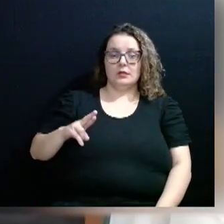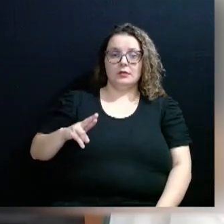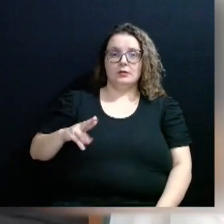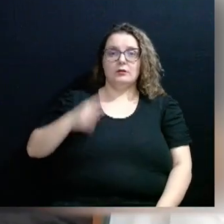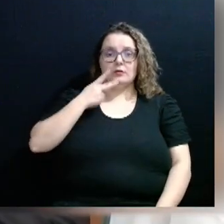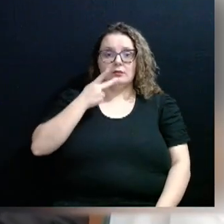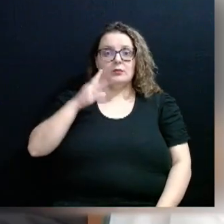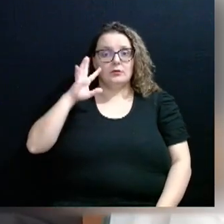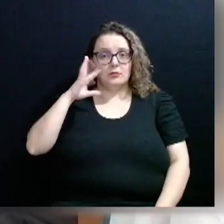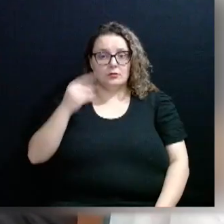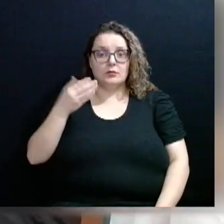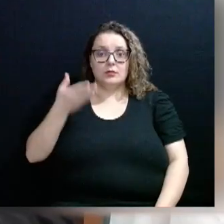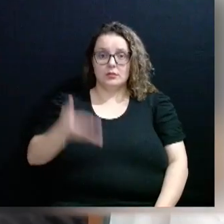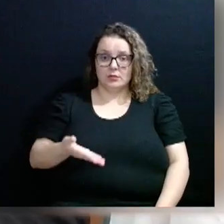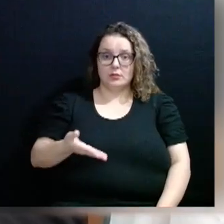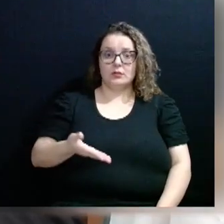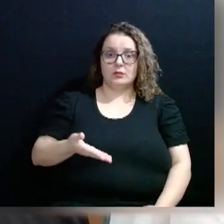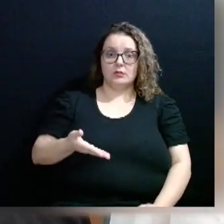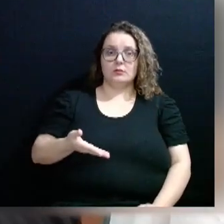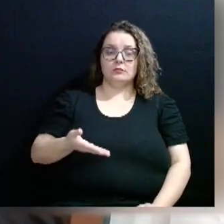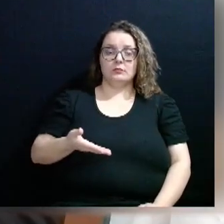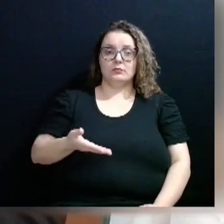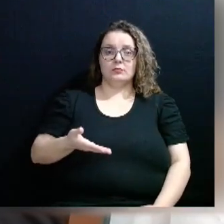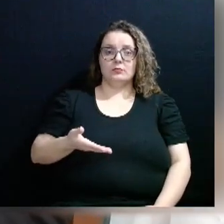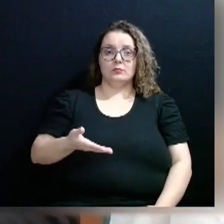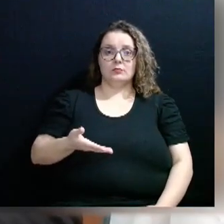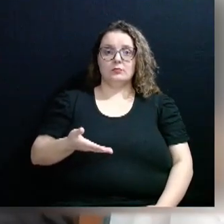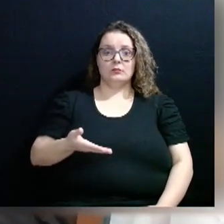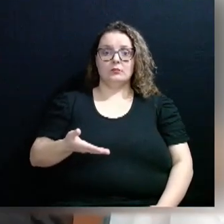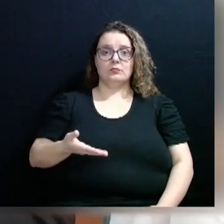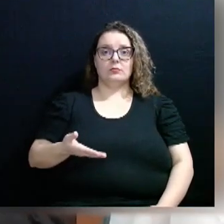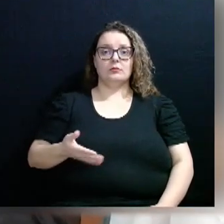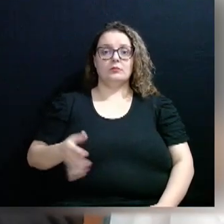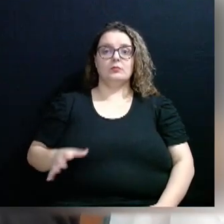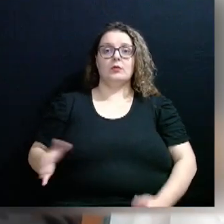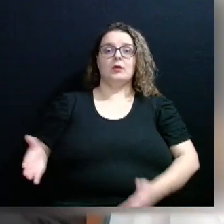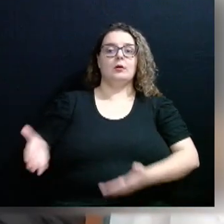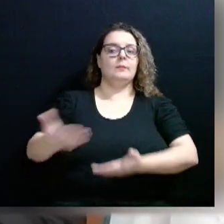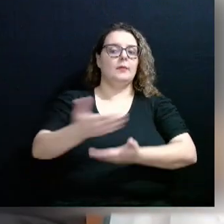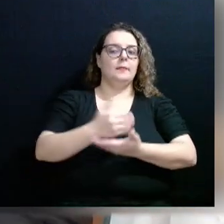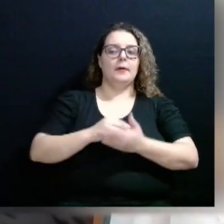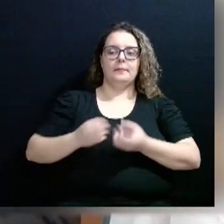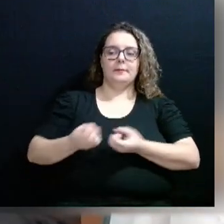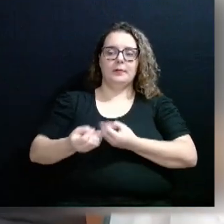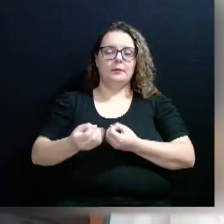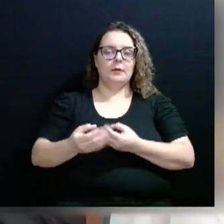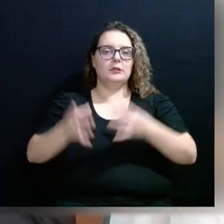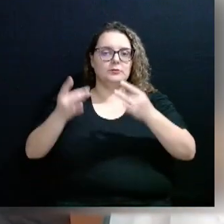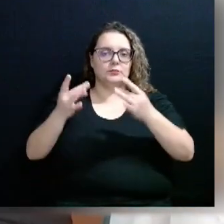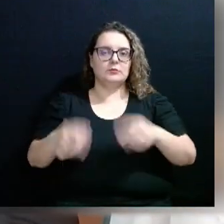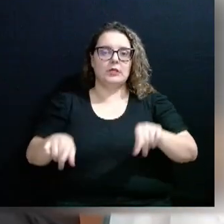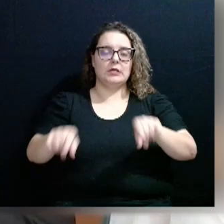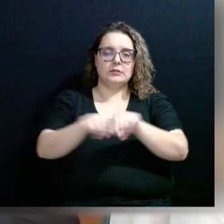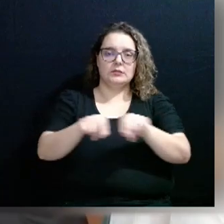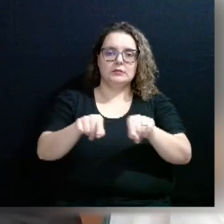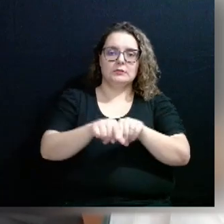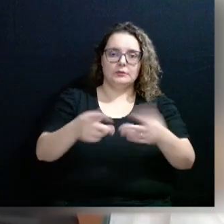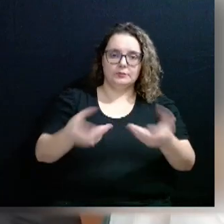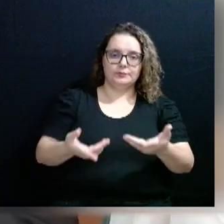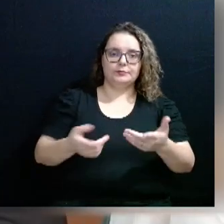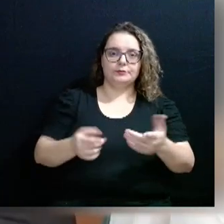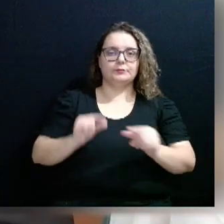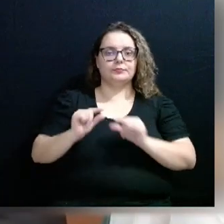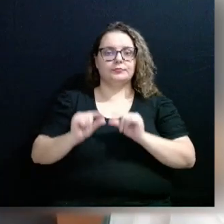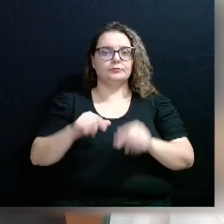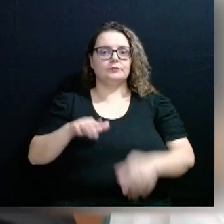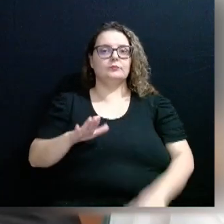é realmente um apanhado minucioso, mas por outro lado tem que ser um pouquinho mais rebuscado,